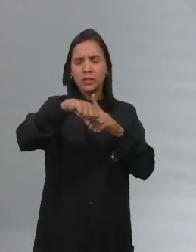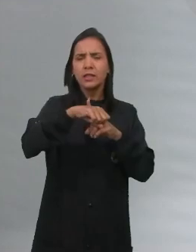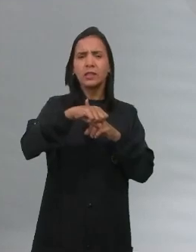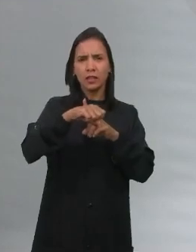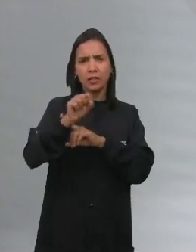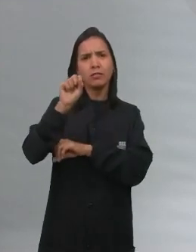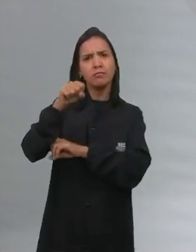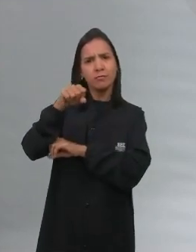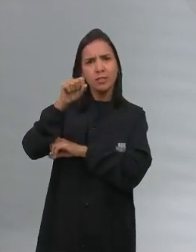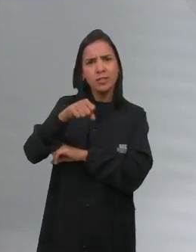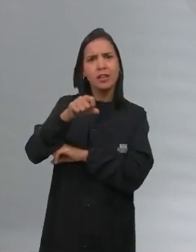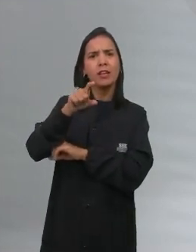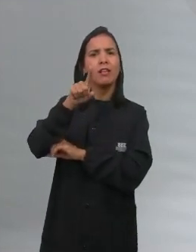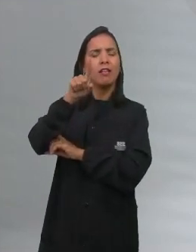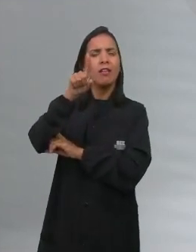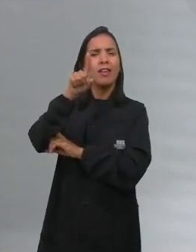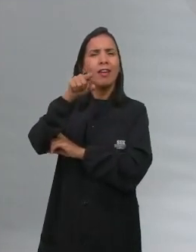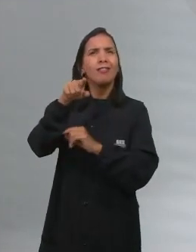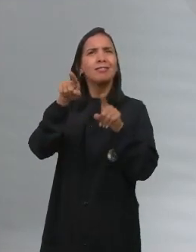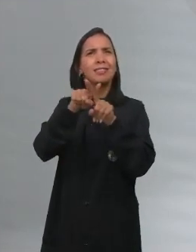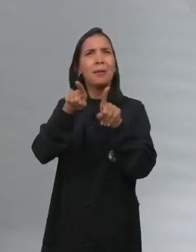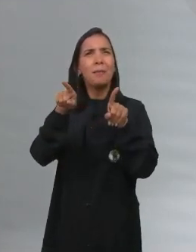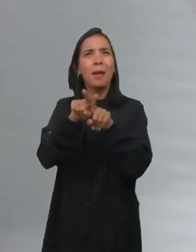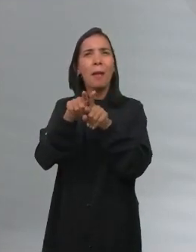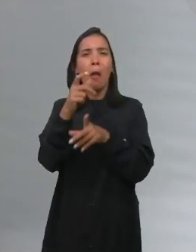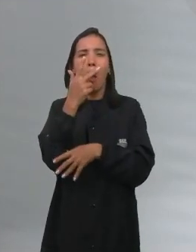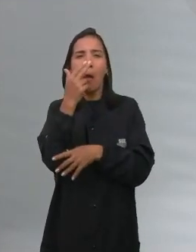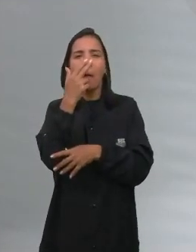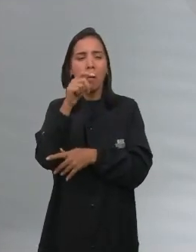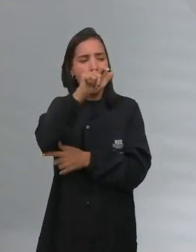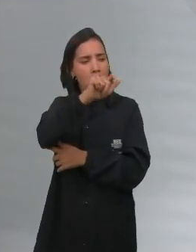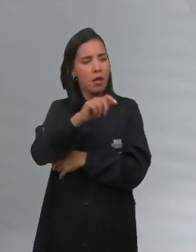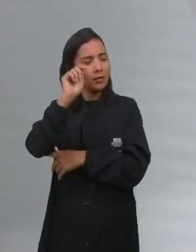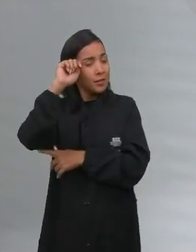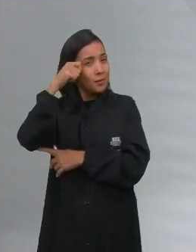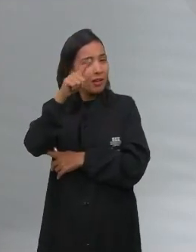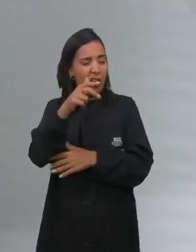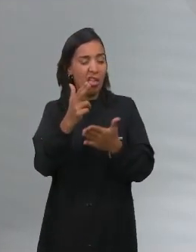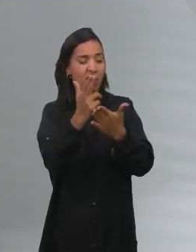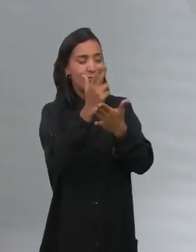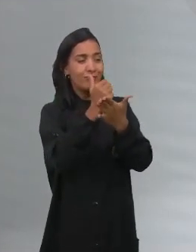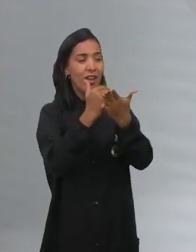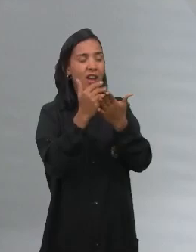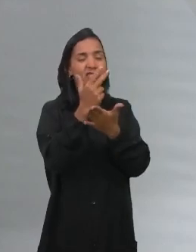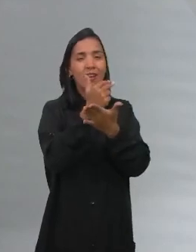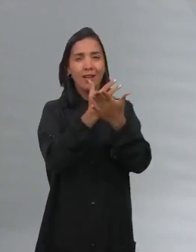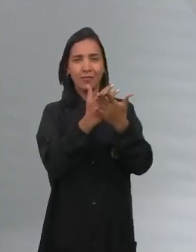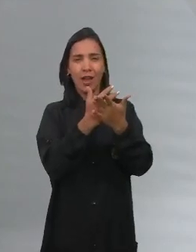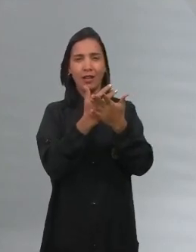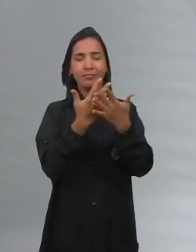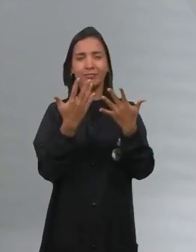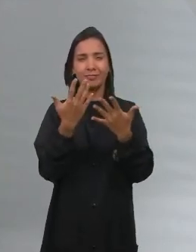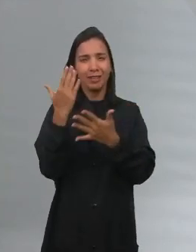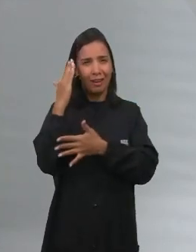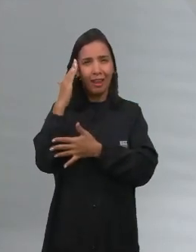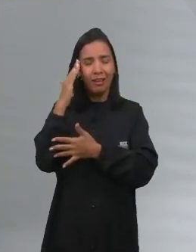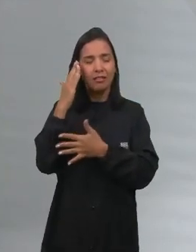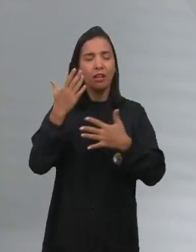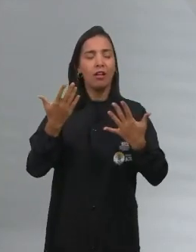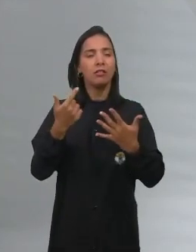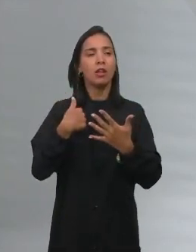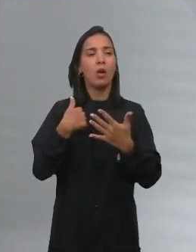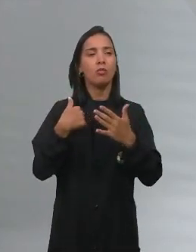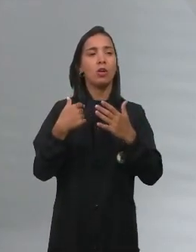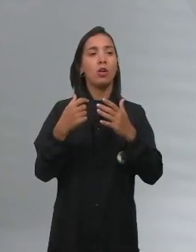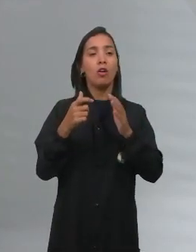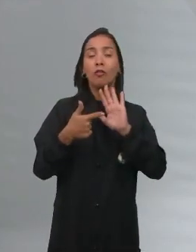essa questão de animalização do negro, não é? Para isso, para comprovar isso, eu trouxe um trecho para vocês,